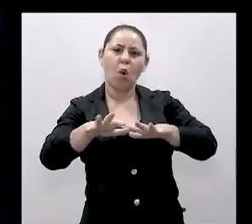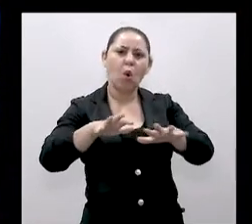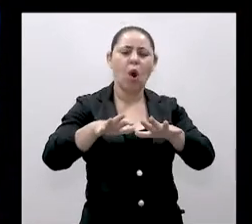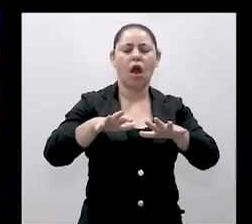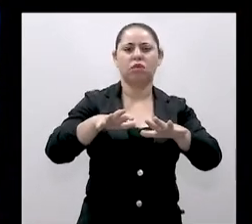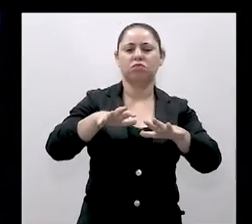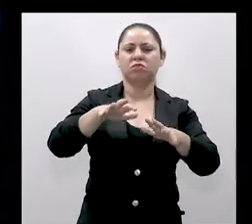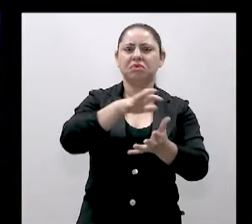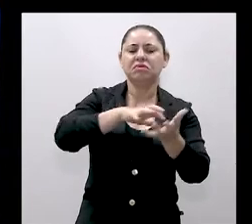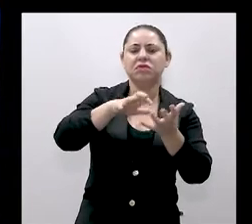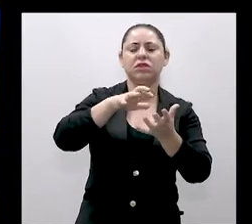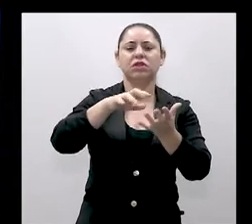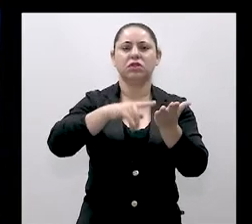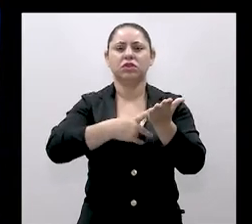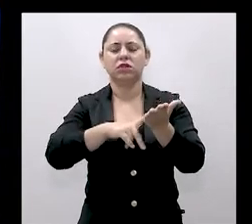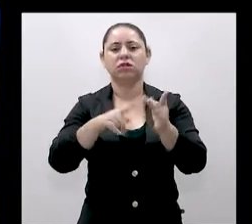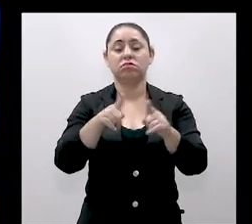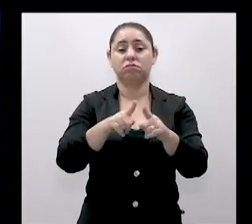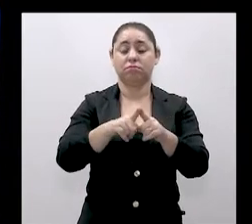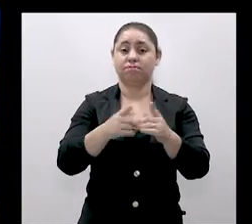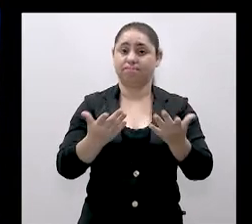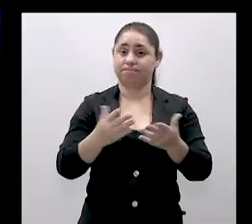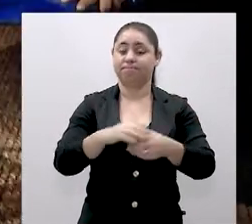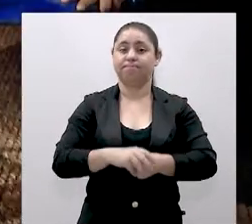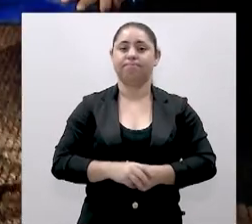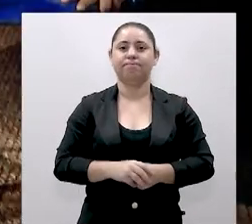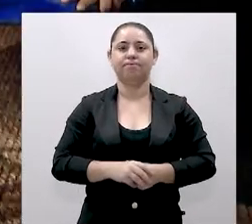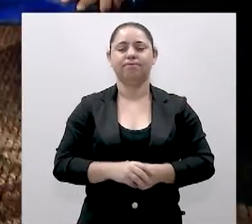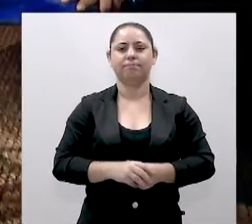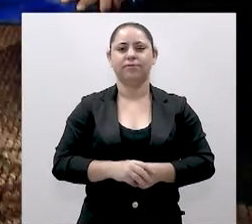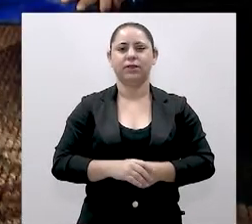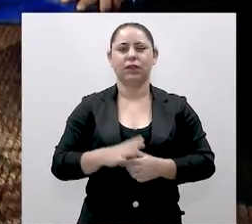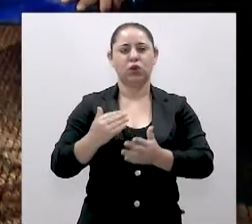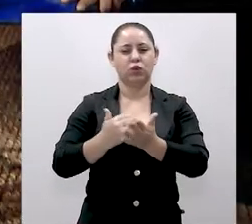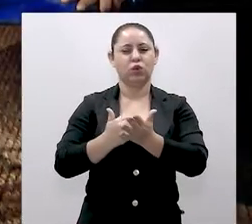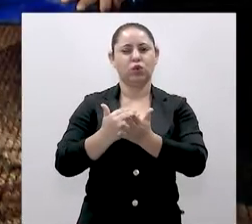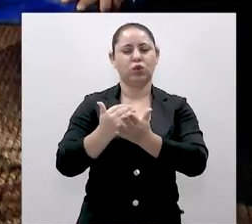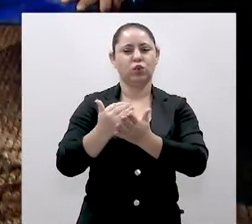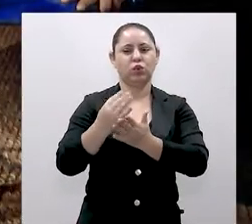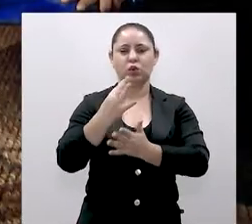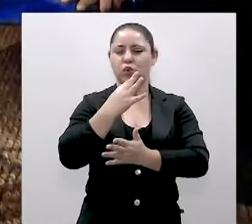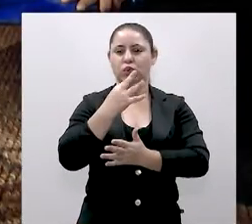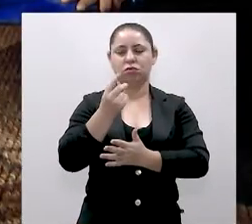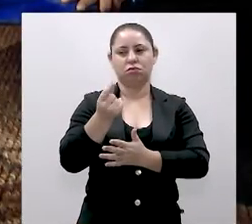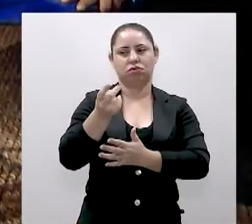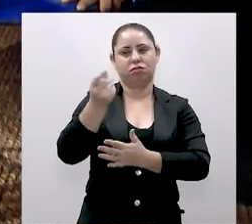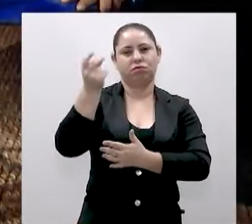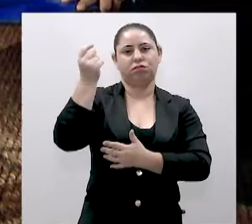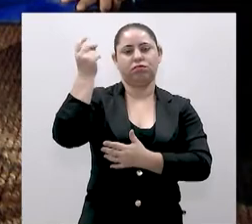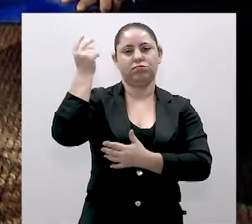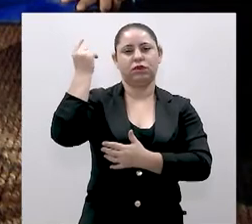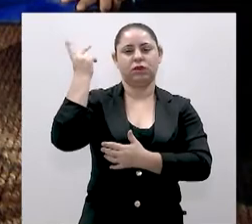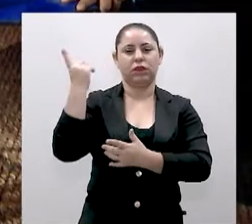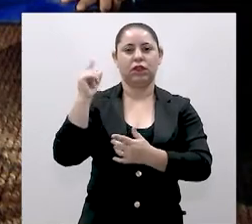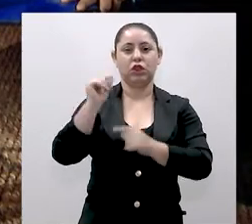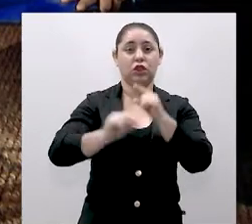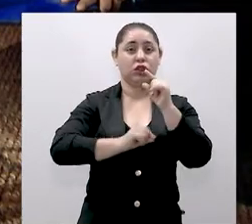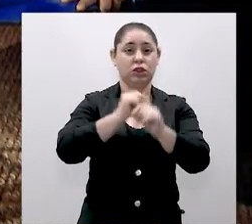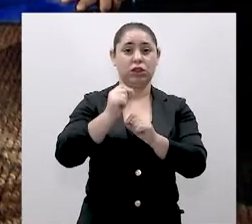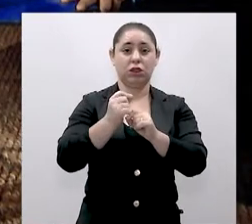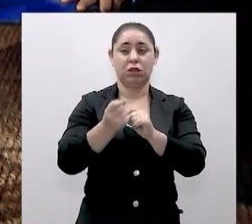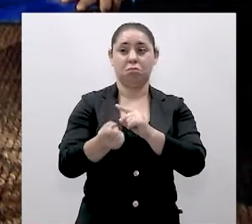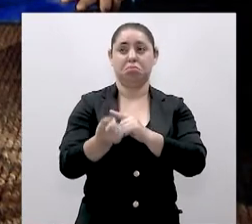sindicato e demissão e tal E aí dele eu conheço da época dele saudade que largavam